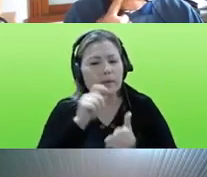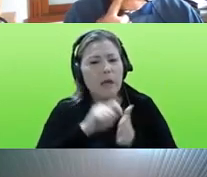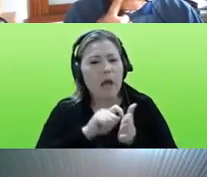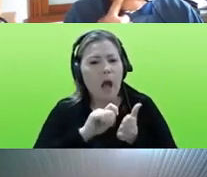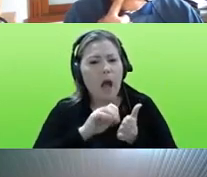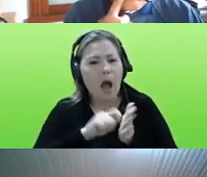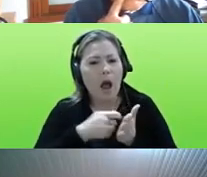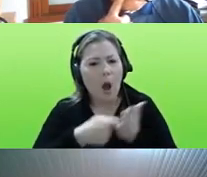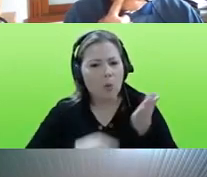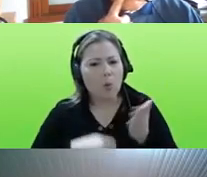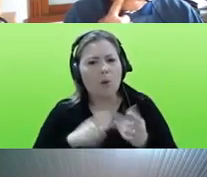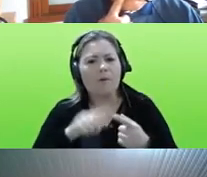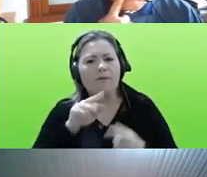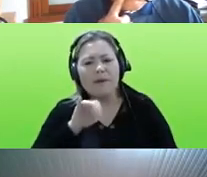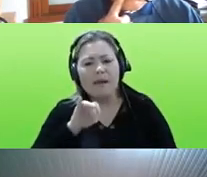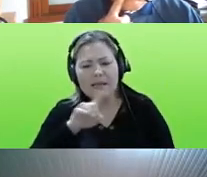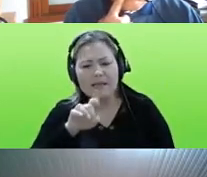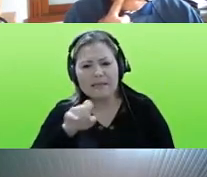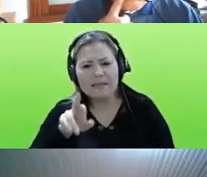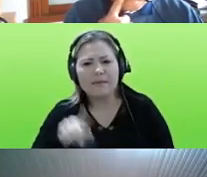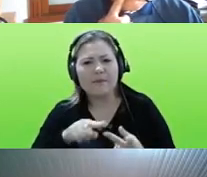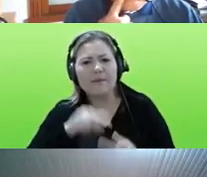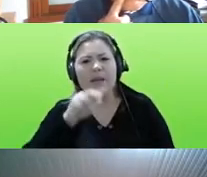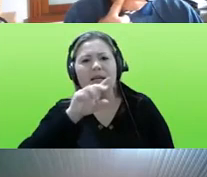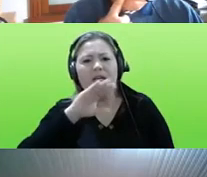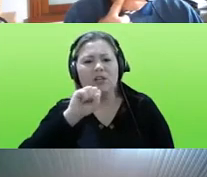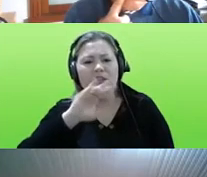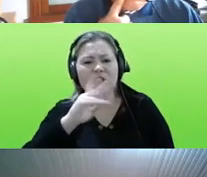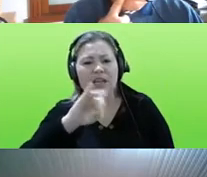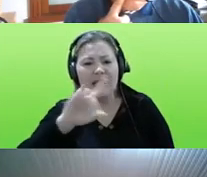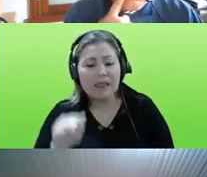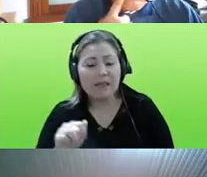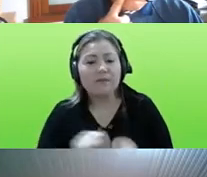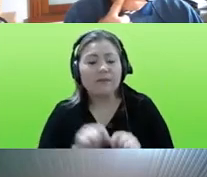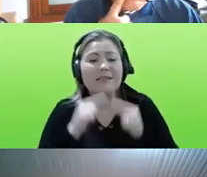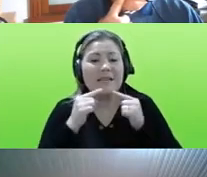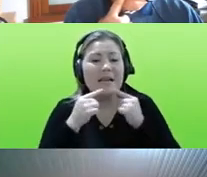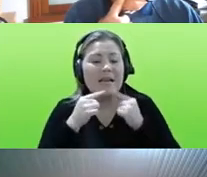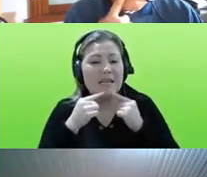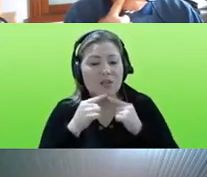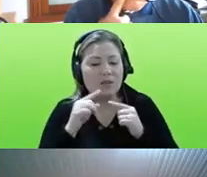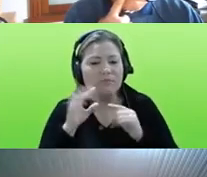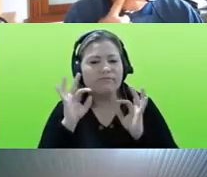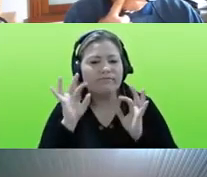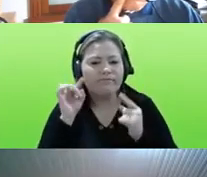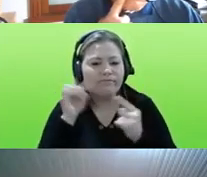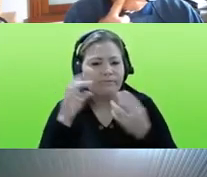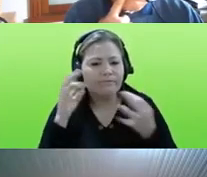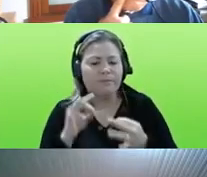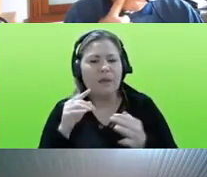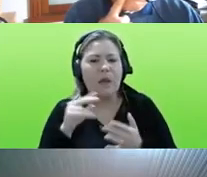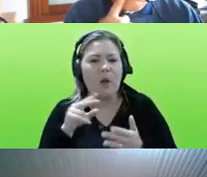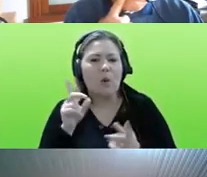a Fraser, a própria Sheila Benabib, né, fizeram uma crítica contundente a essa contraposição